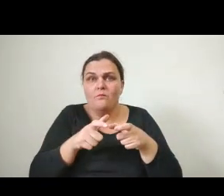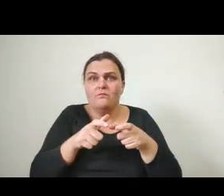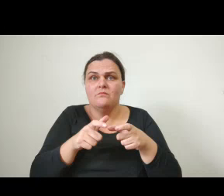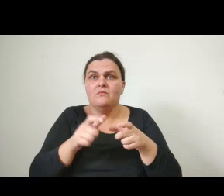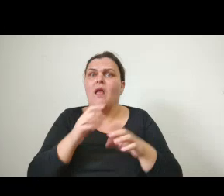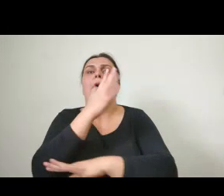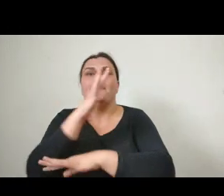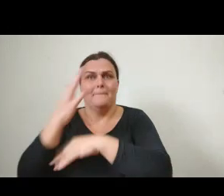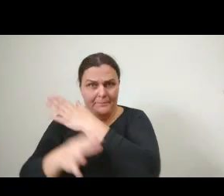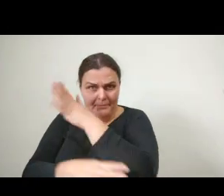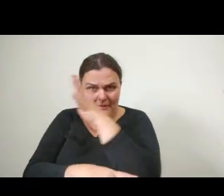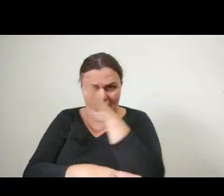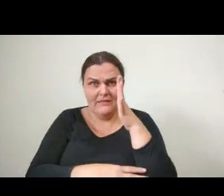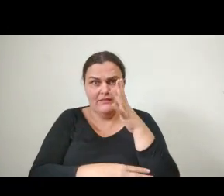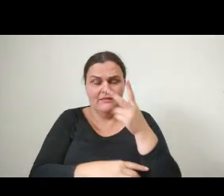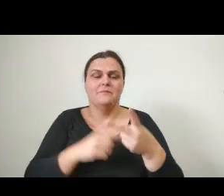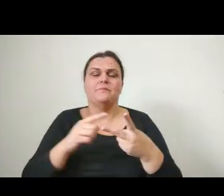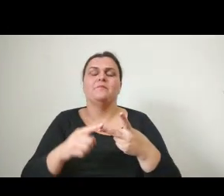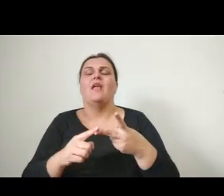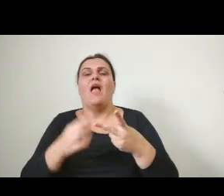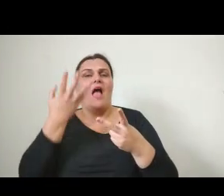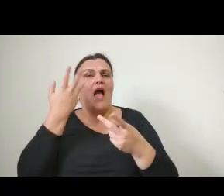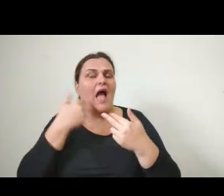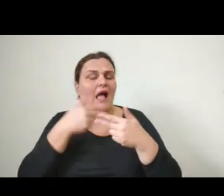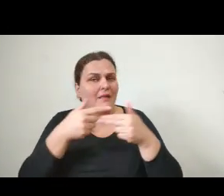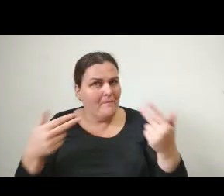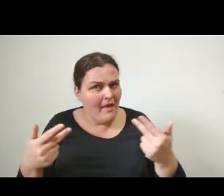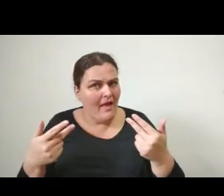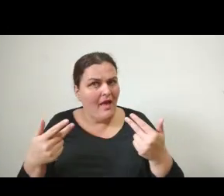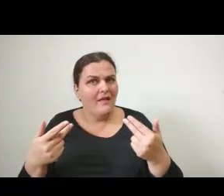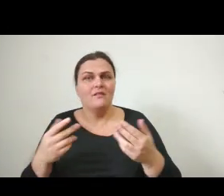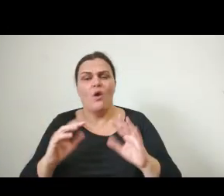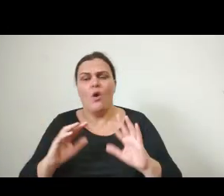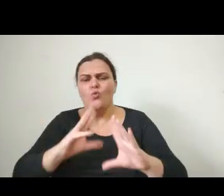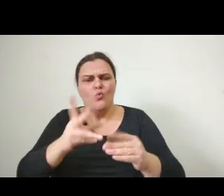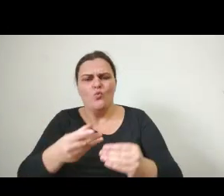de seres vivos e a extinção de espécies também.